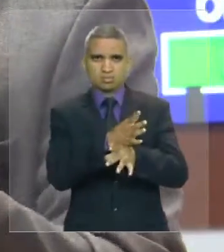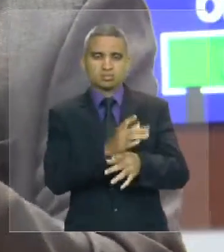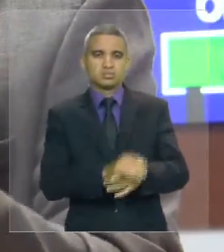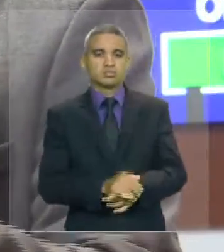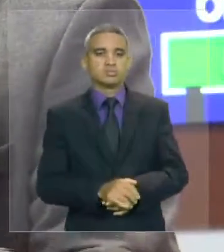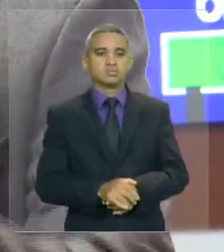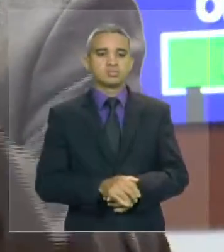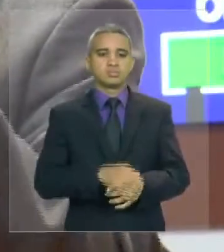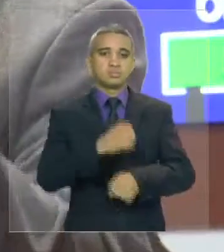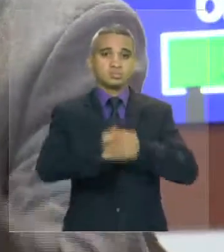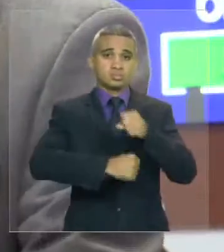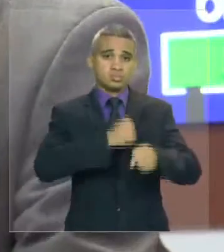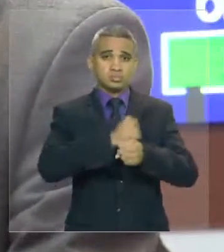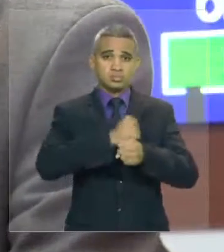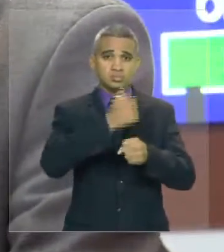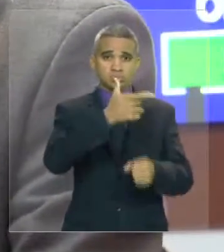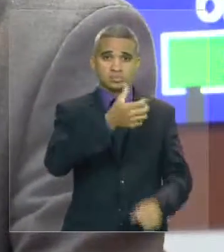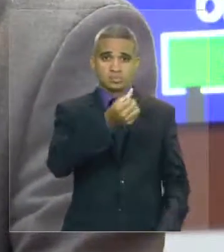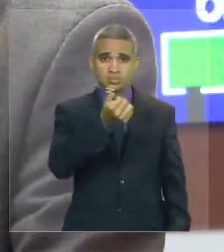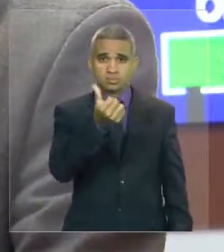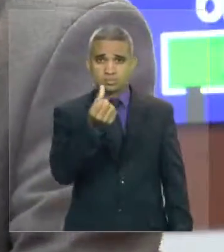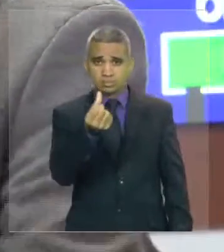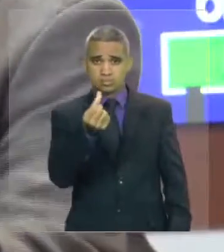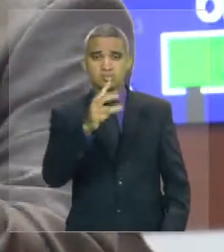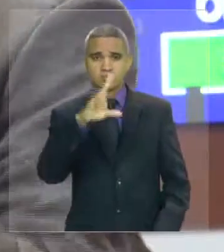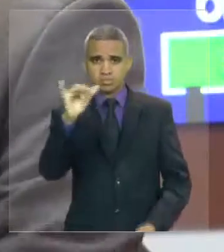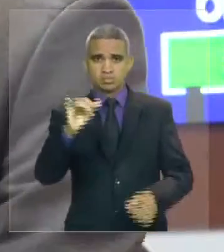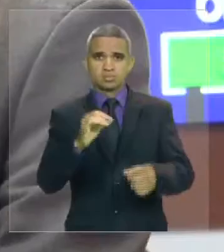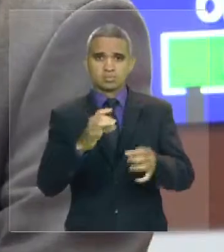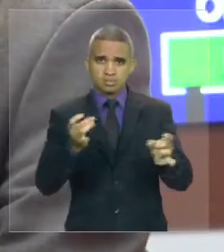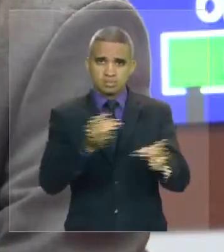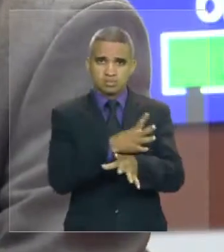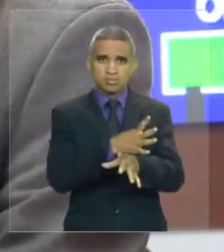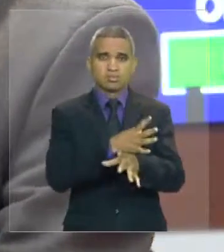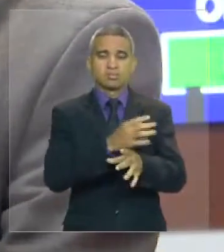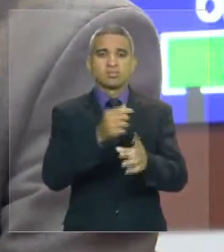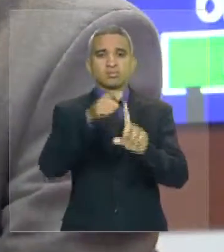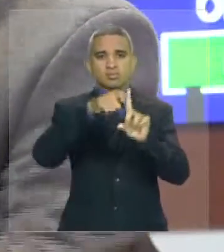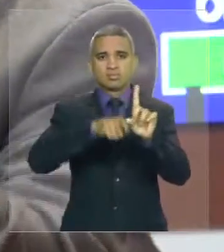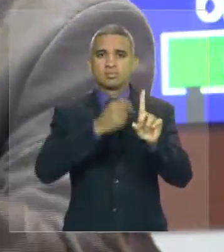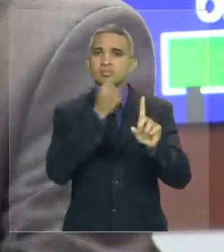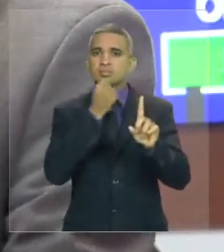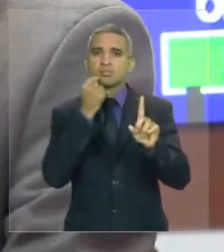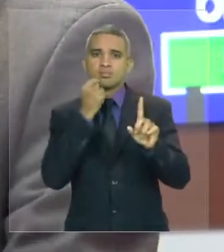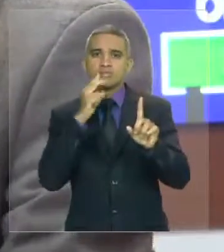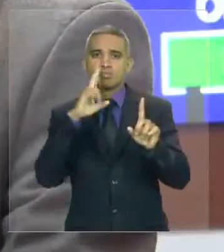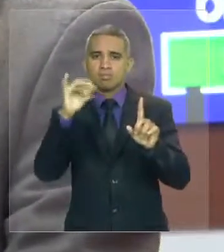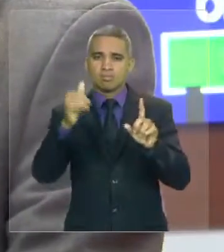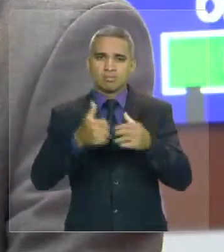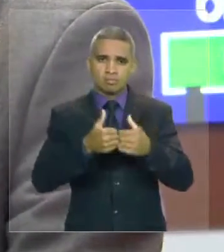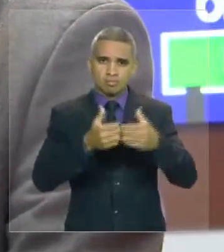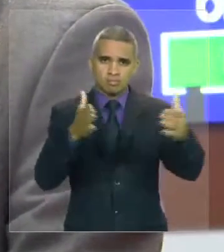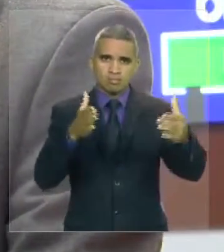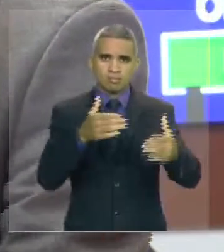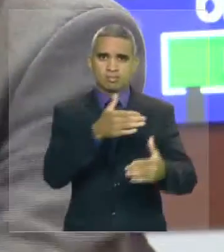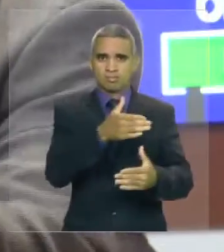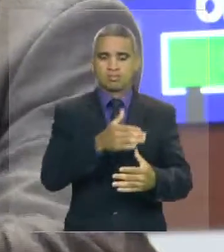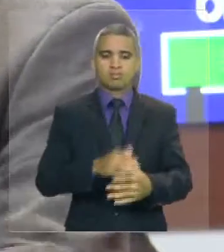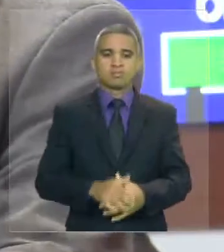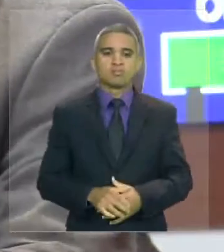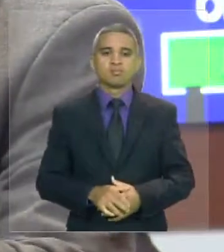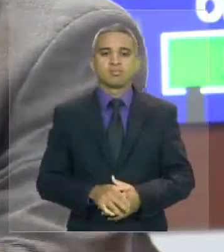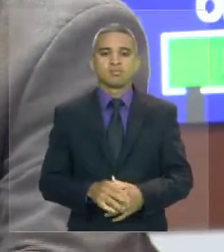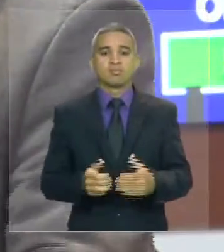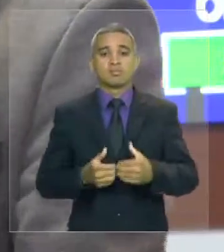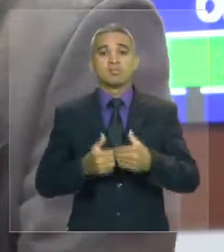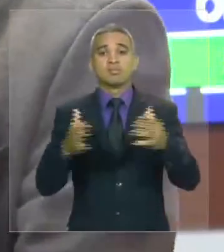em 2016. Em setembro está previsto para concluir a obra. Inaugurar